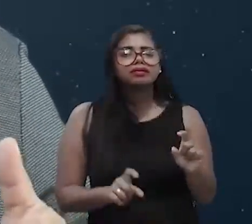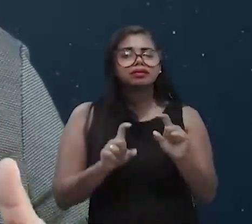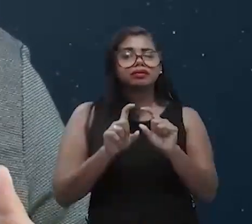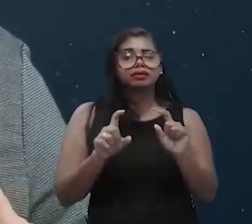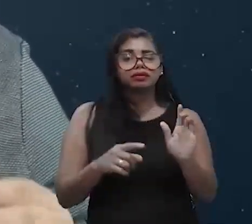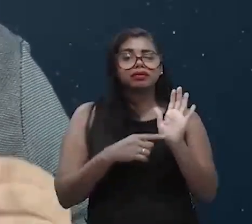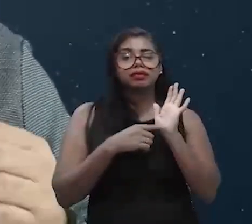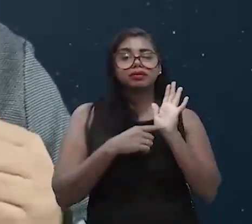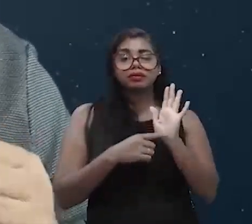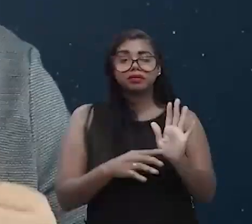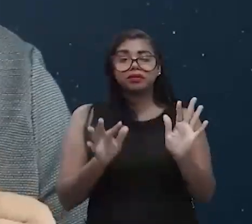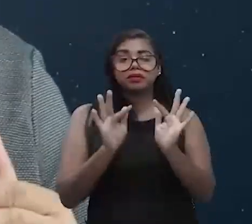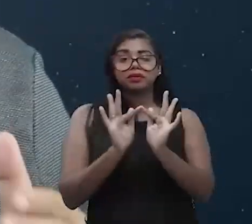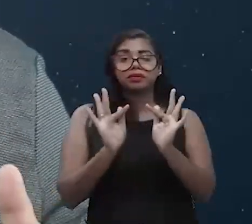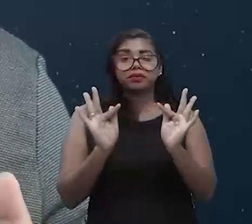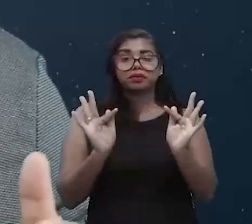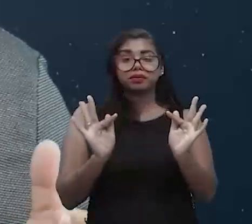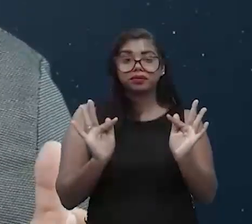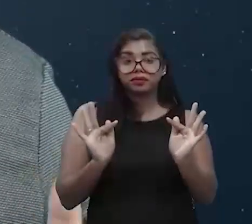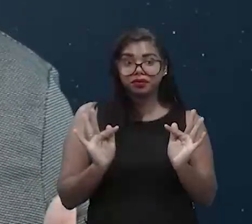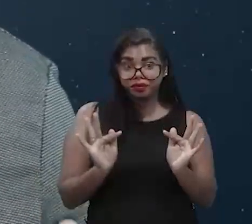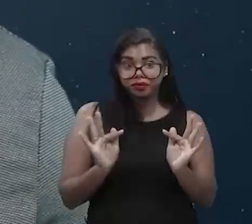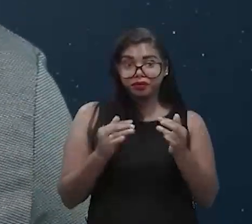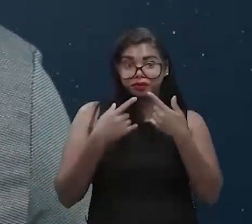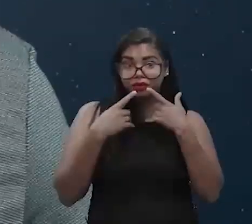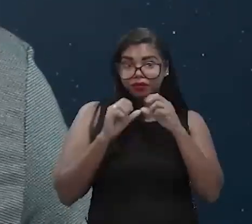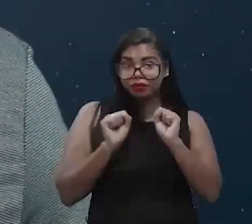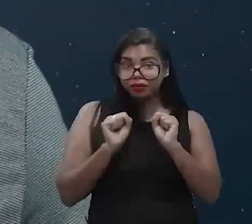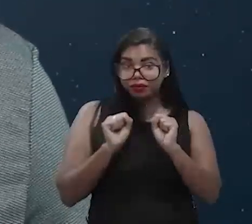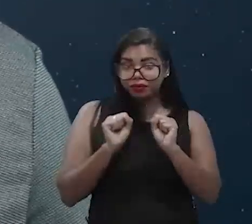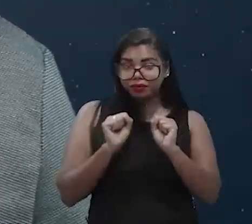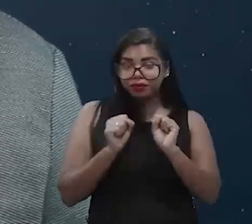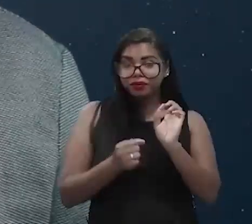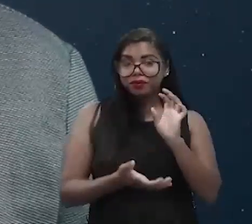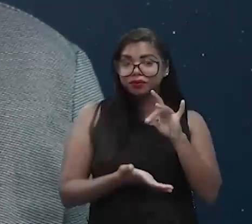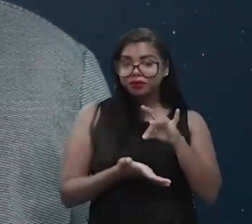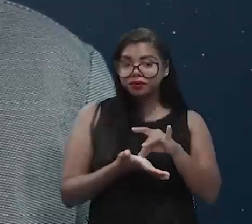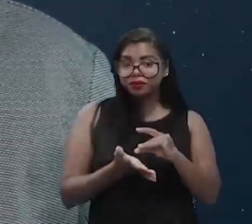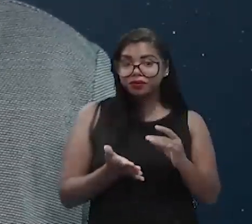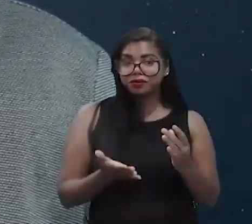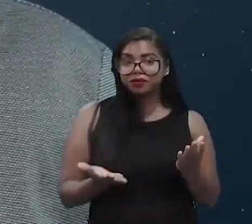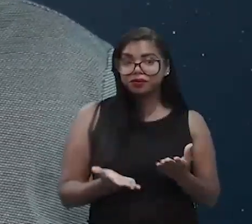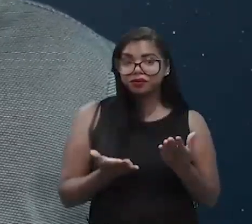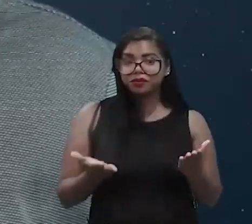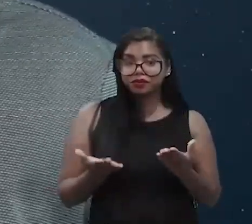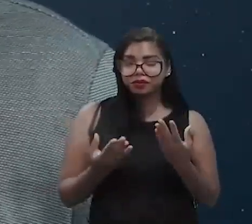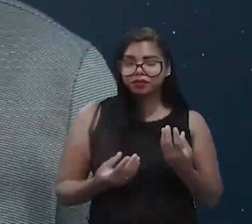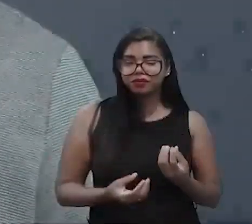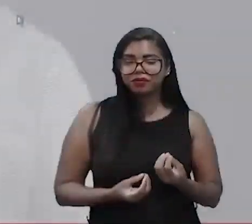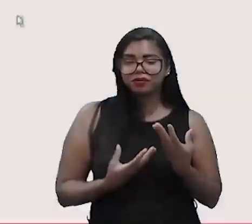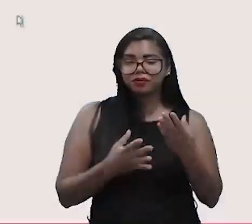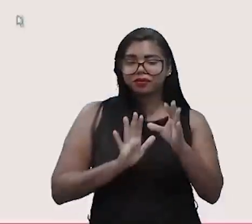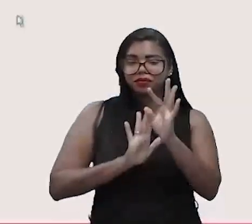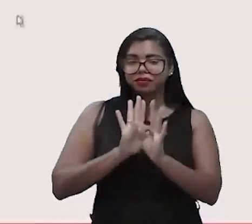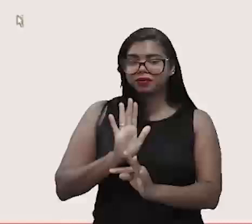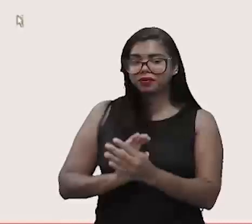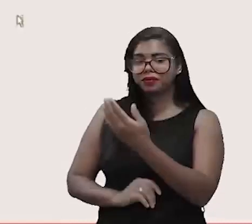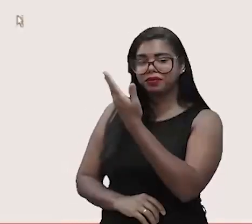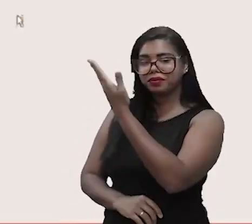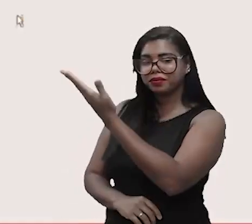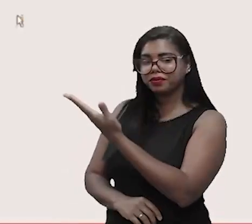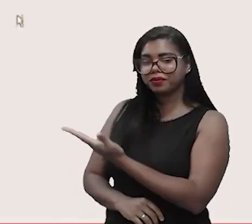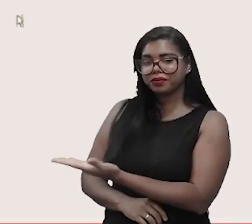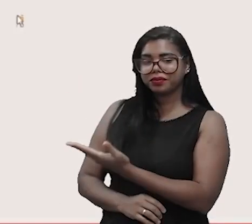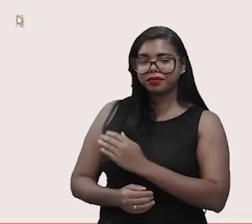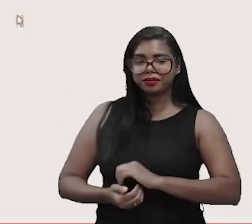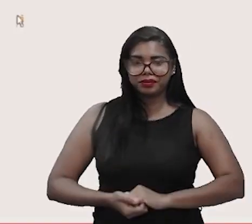essa função de linguagem, a função expressiva ou emotiva. Aí o texto diz o seguinte, assentamento.